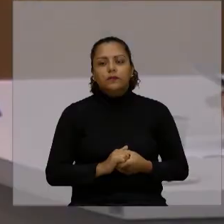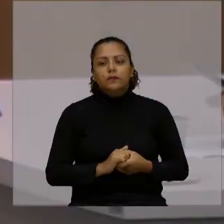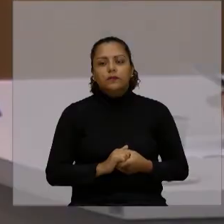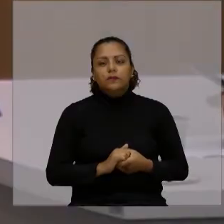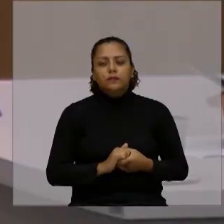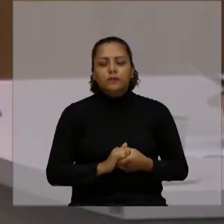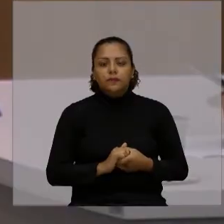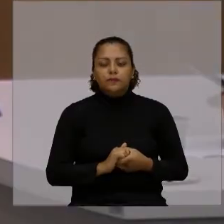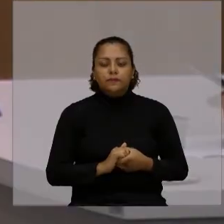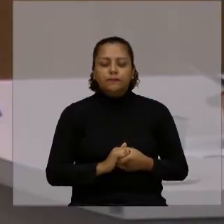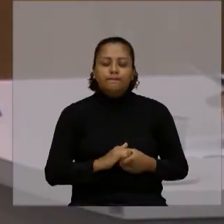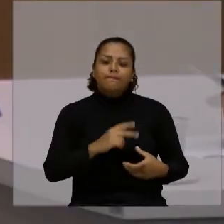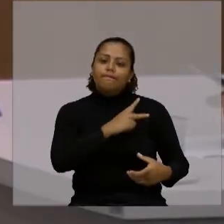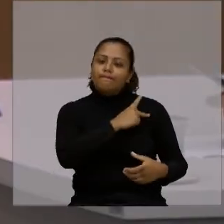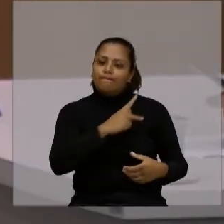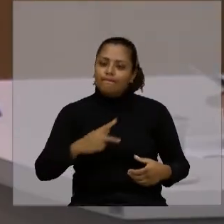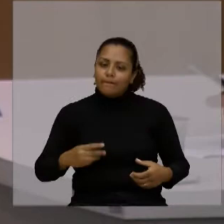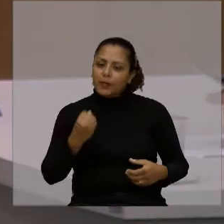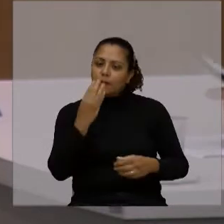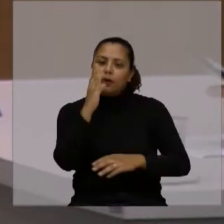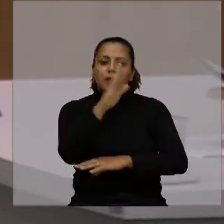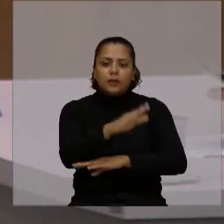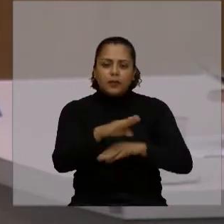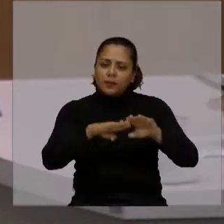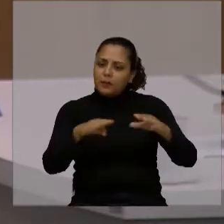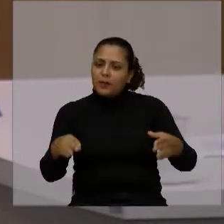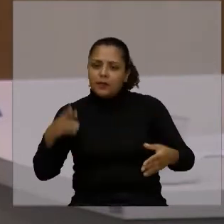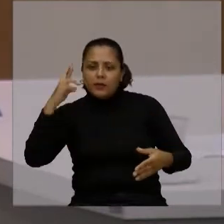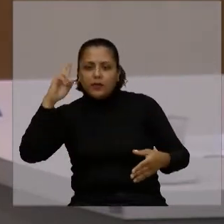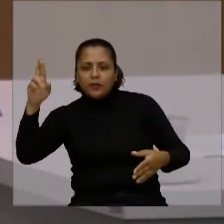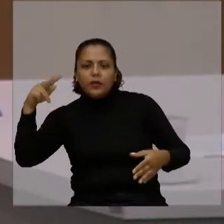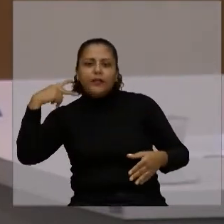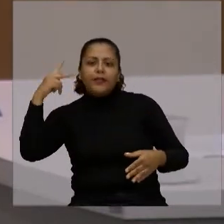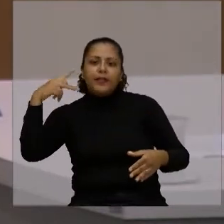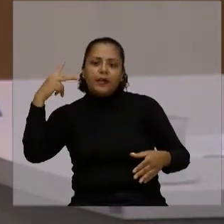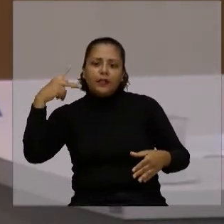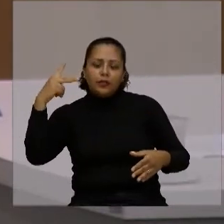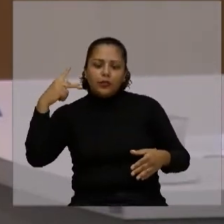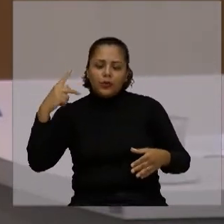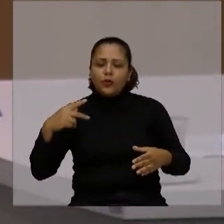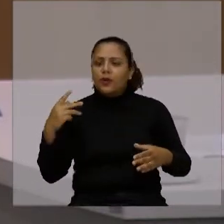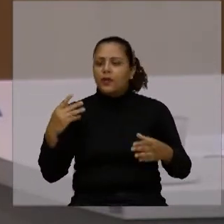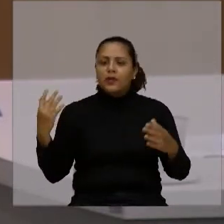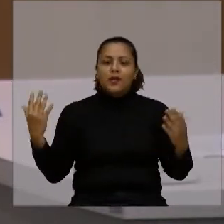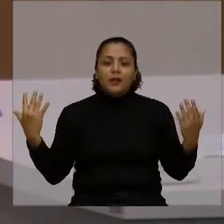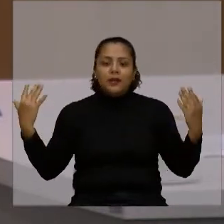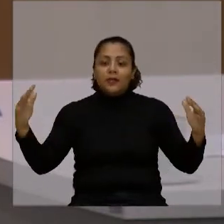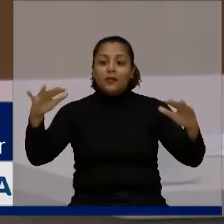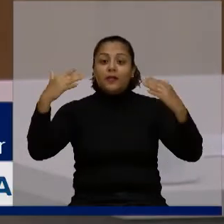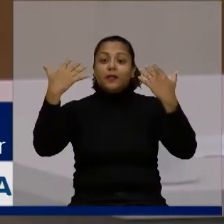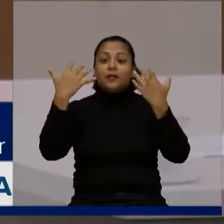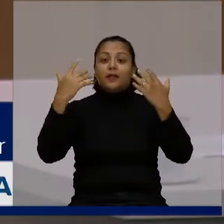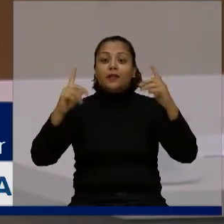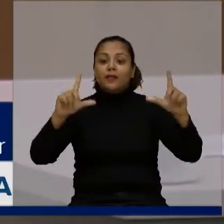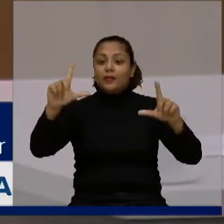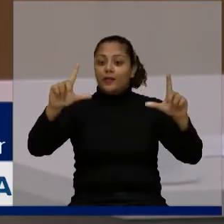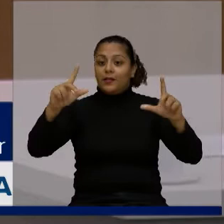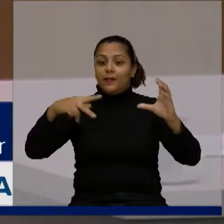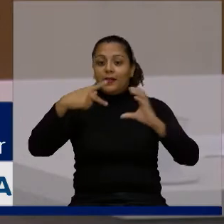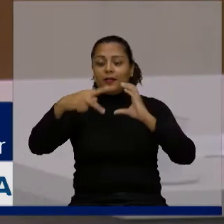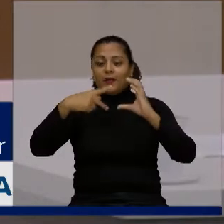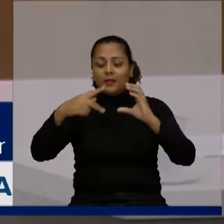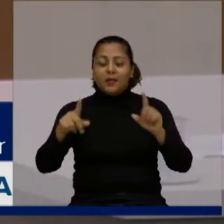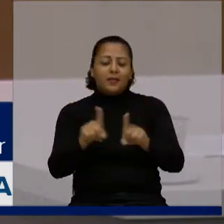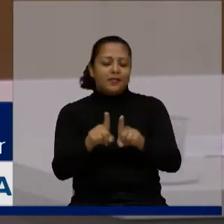Senhor presidente, boa tarde, senhor presidente, mesa diretora, vereadores, vereadoras, público que nos assiste através da TV Câmara, através da página do